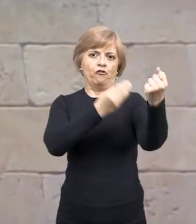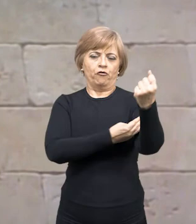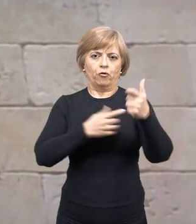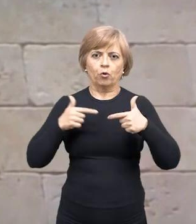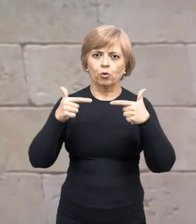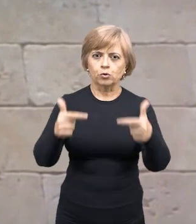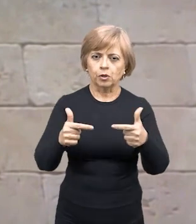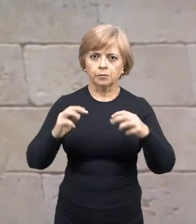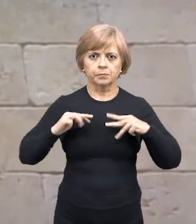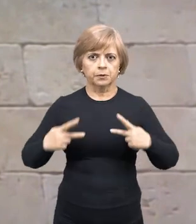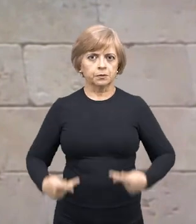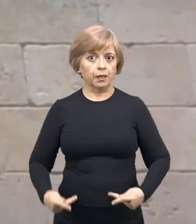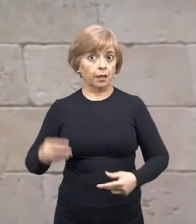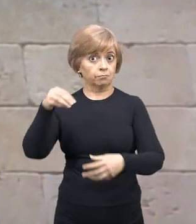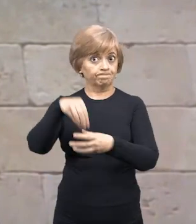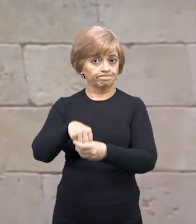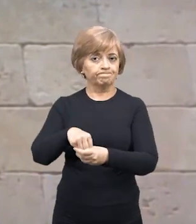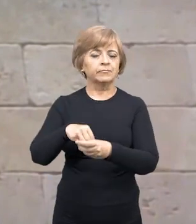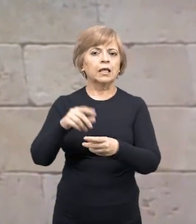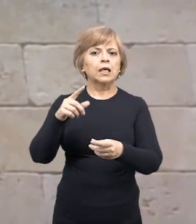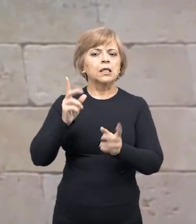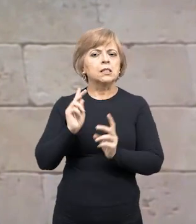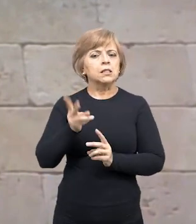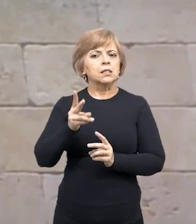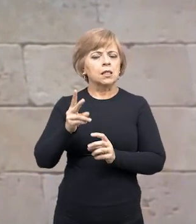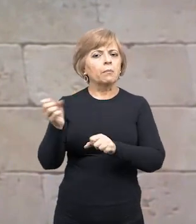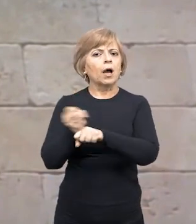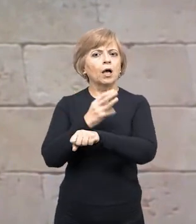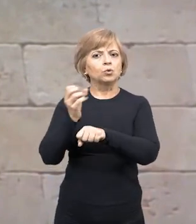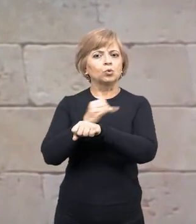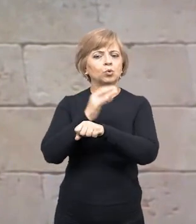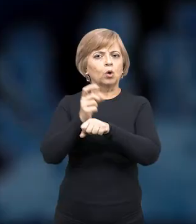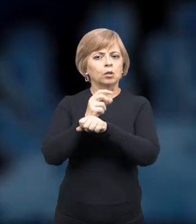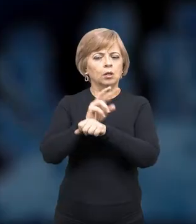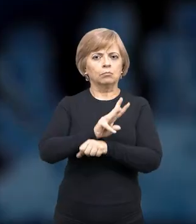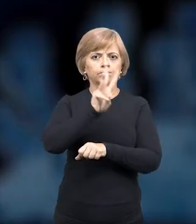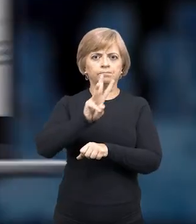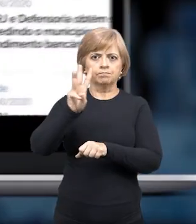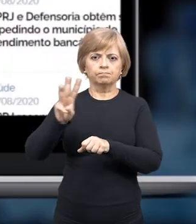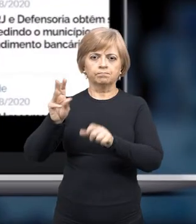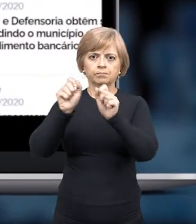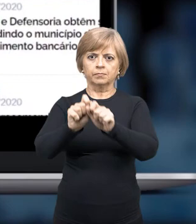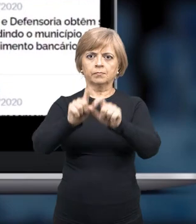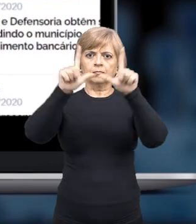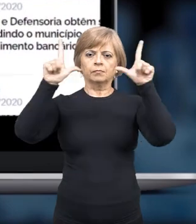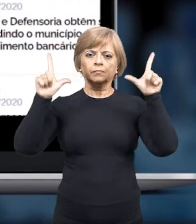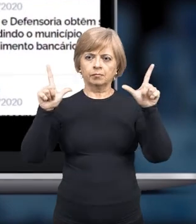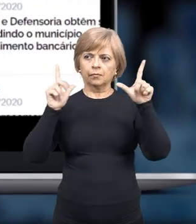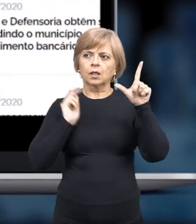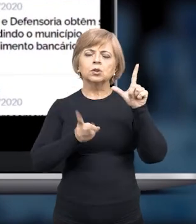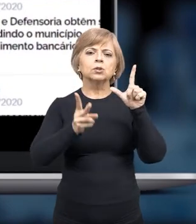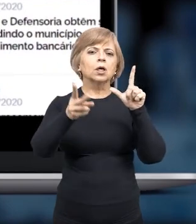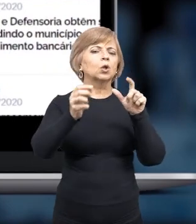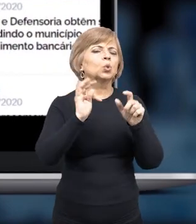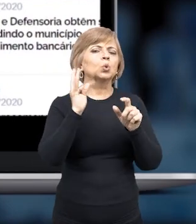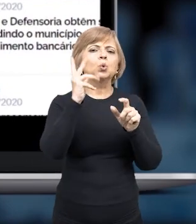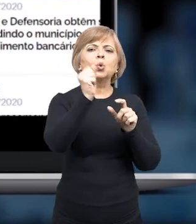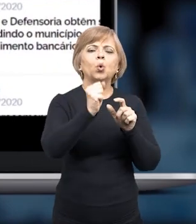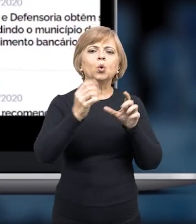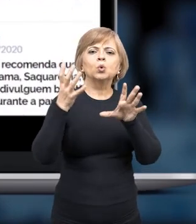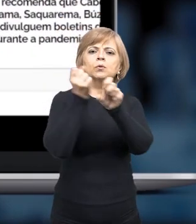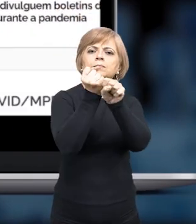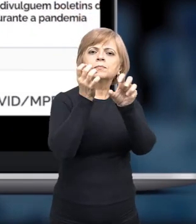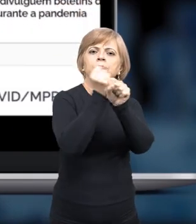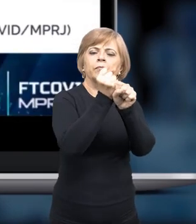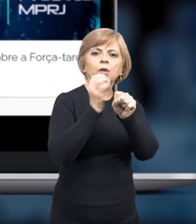Ministério Público vêm mantendo de forma atualizada no sítio eletrônico do MPRJ todas as suas estatísticas, todos os